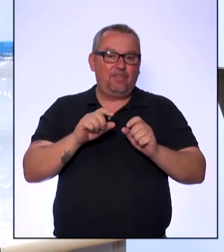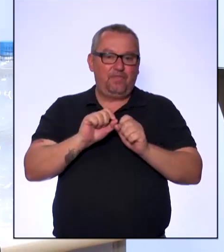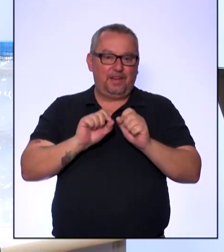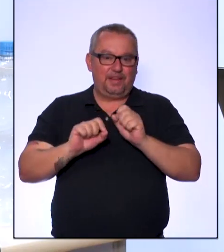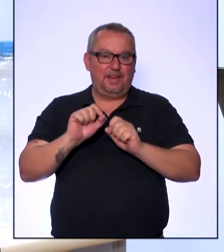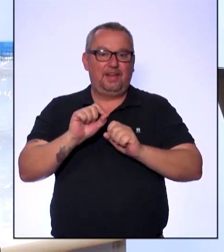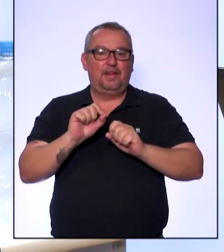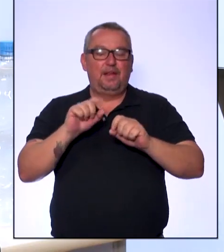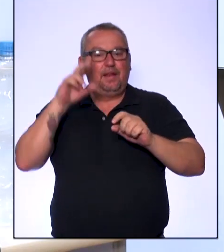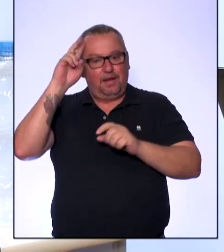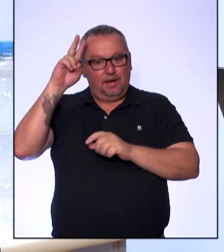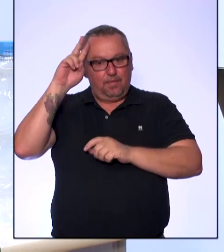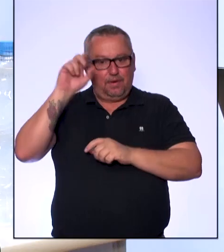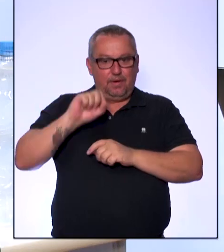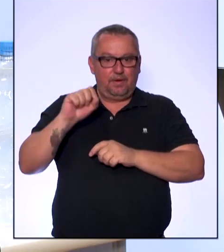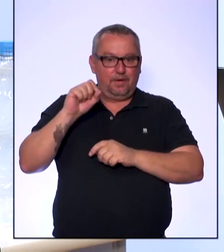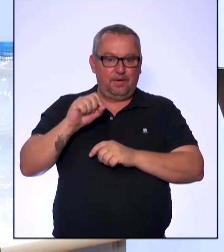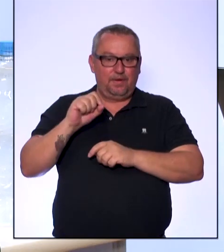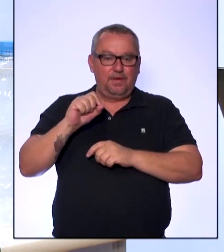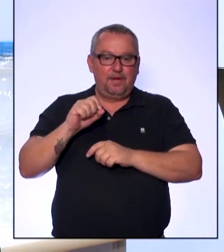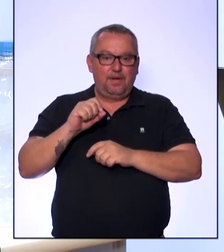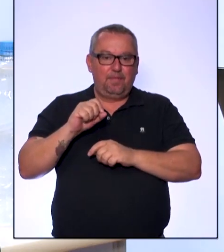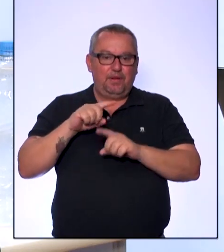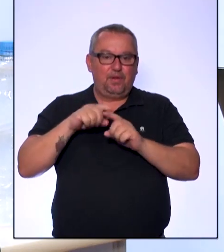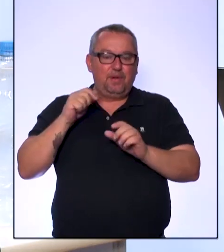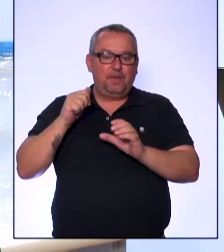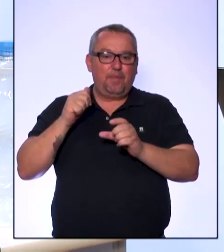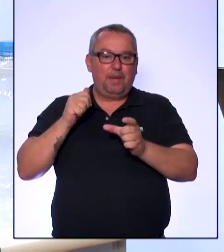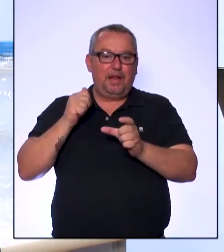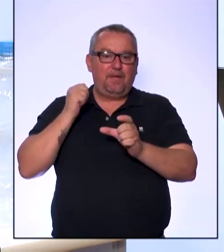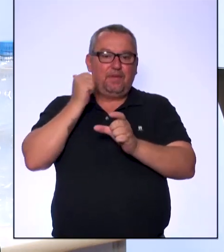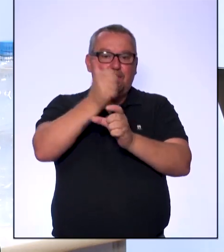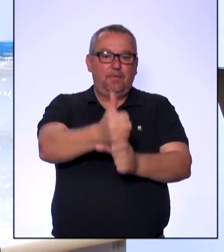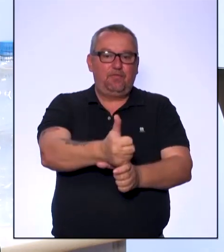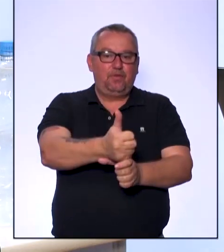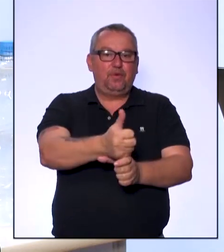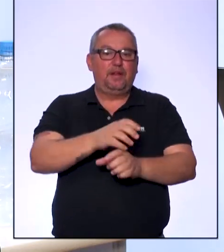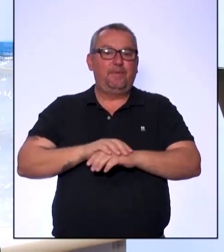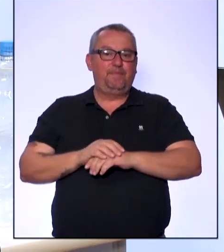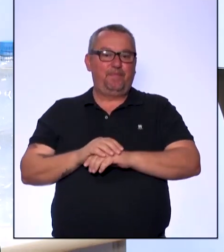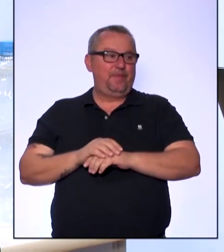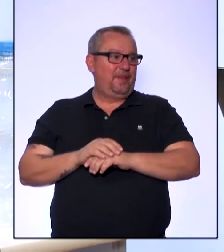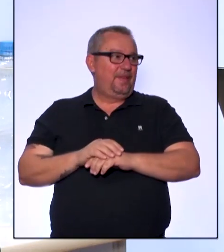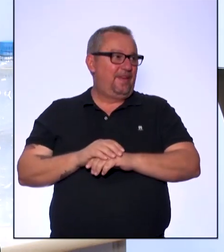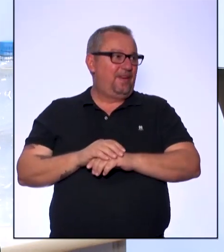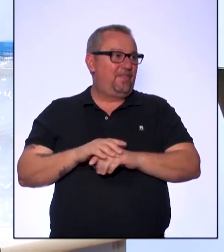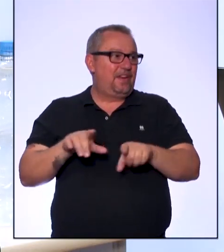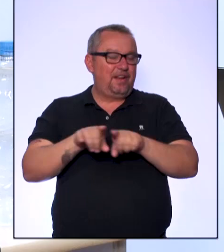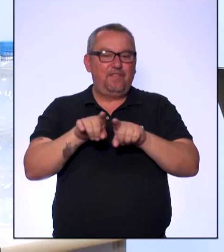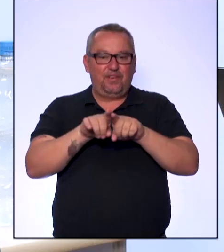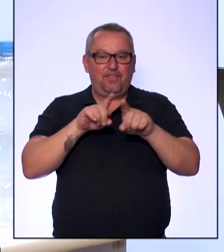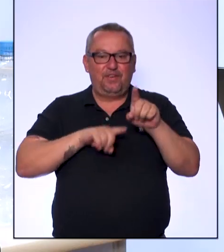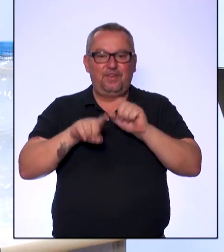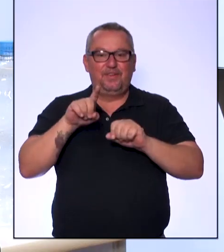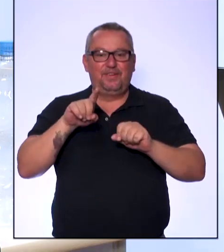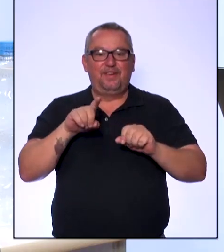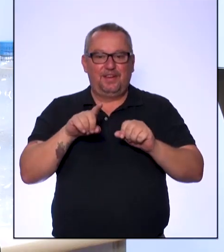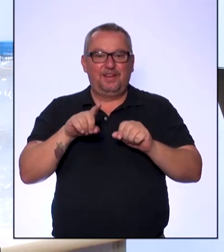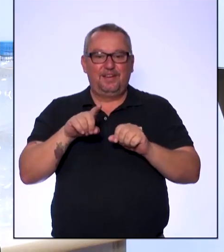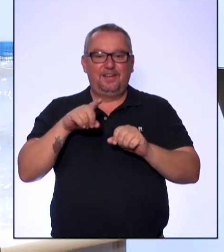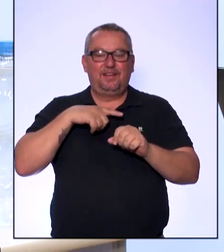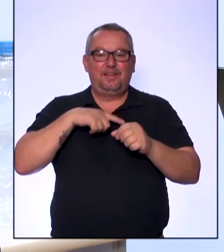questões. Lembrando que uma tem o sentido denotativo no texto. A pergunta 3, né? A pergunta 3. E a 4 é o